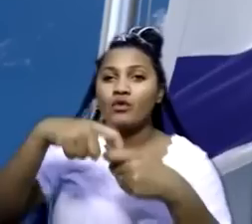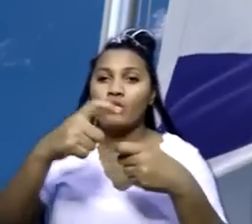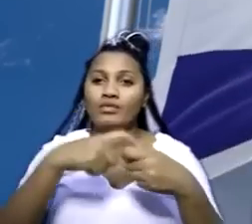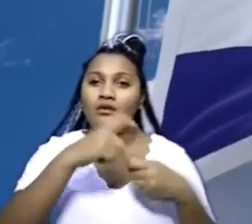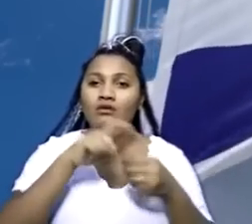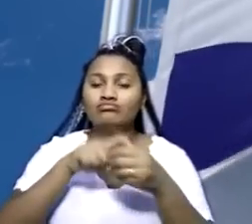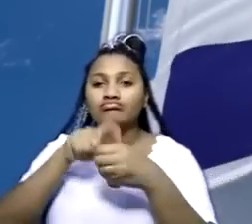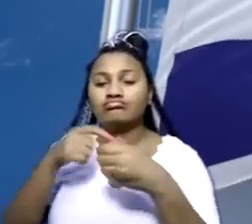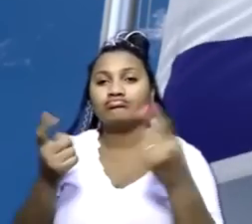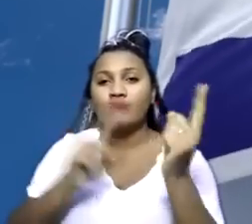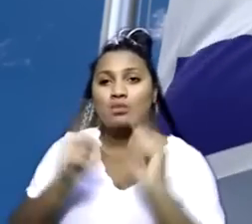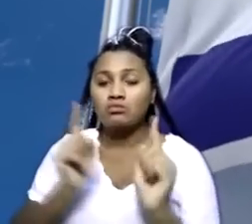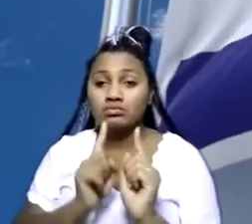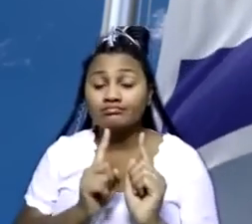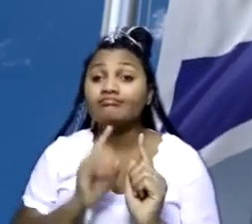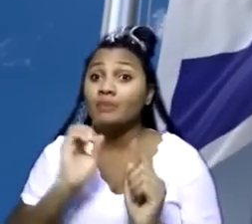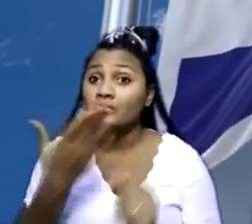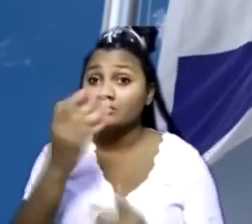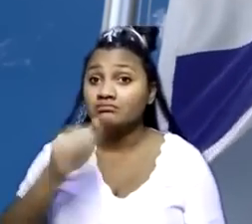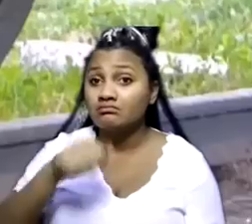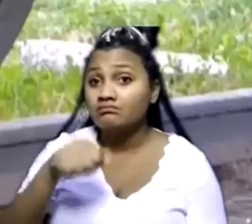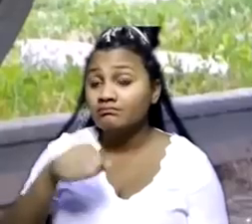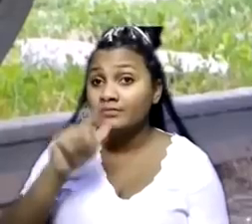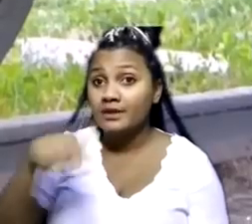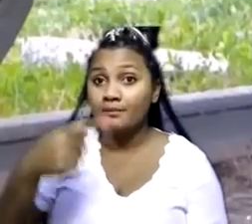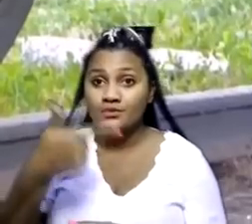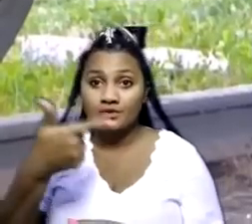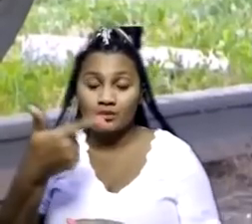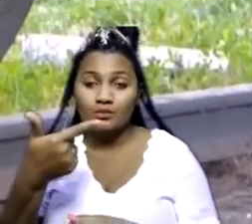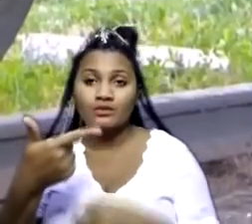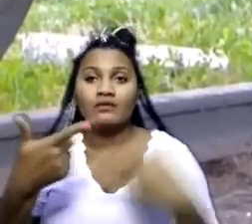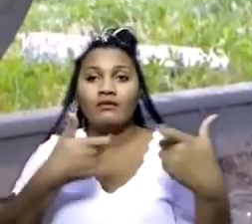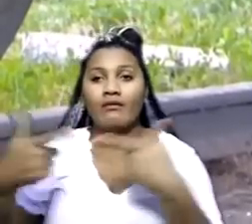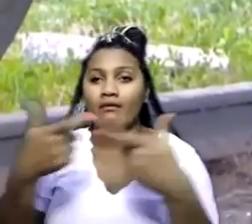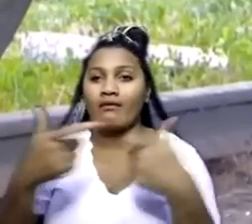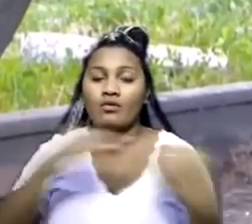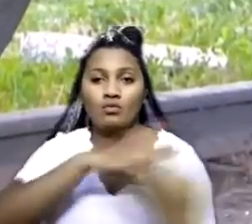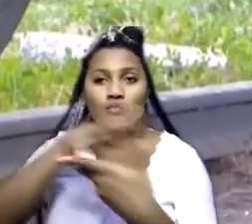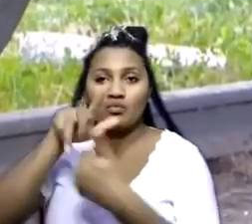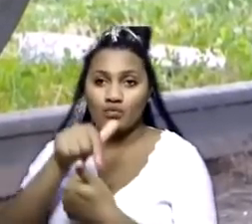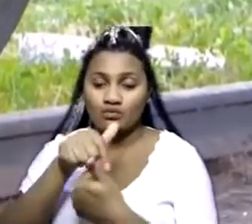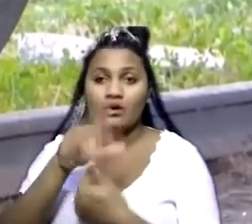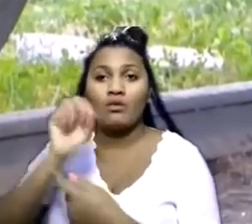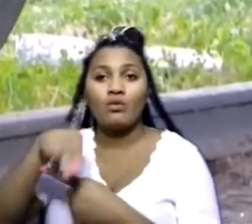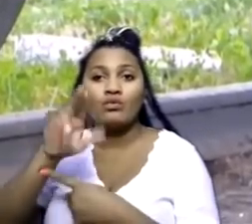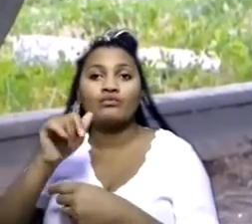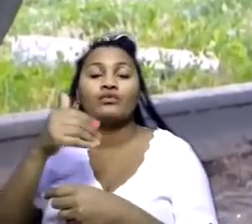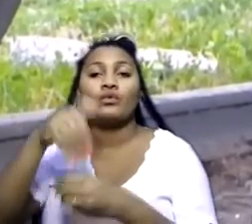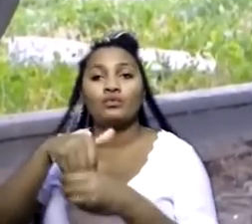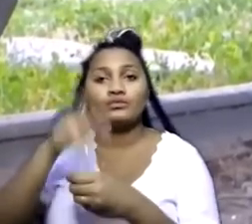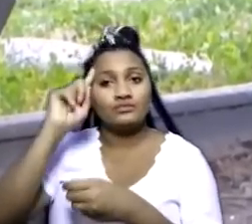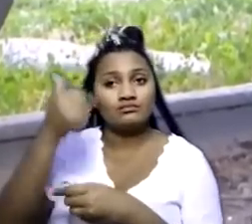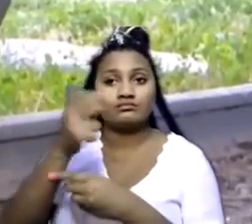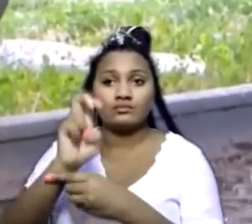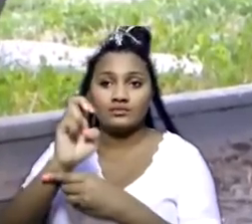terra. E isso aconteceu logo após a Segunda Guerra Mundial. A ONU votou em favor disso no dia 15 de